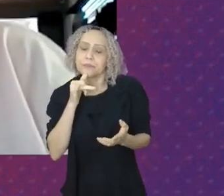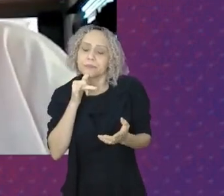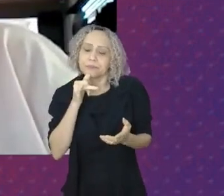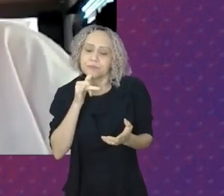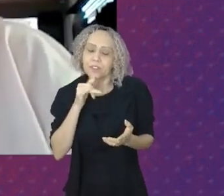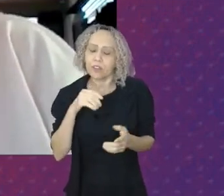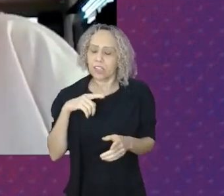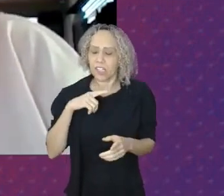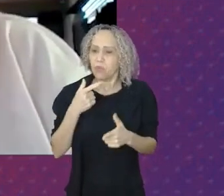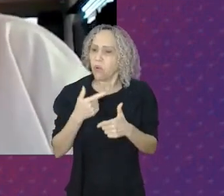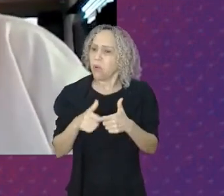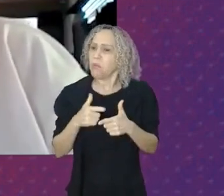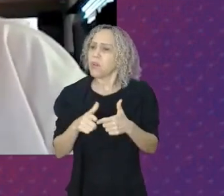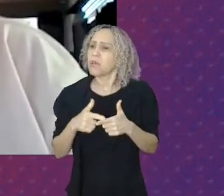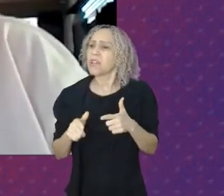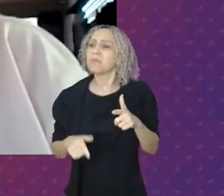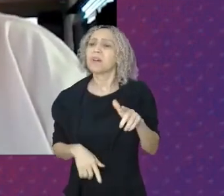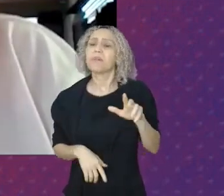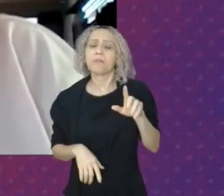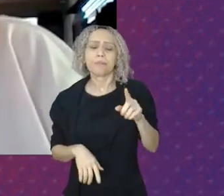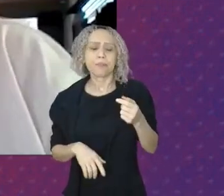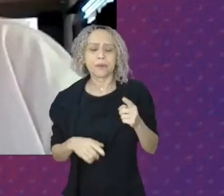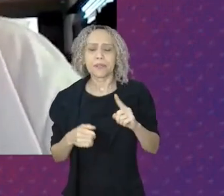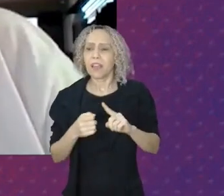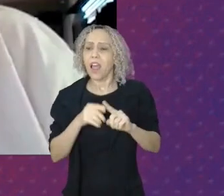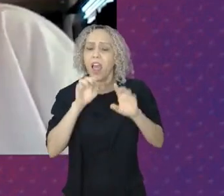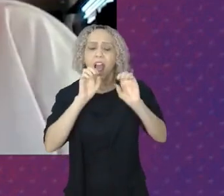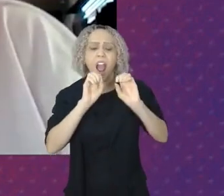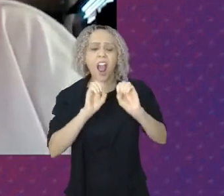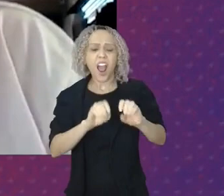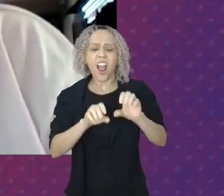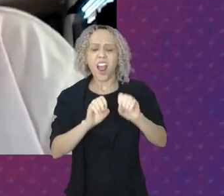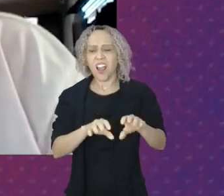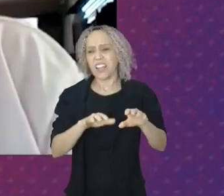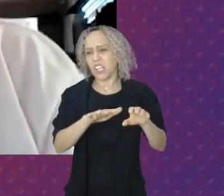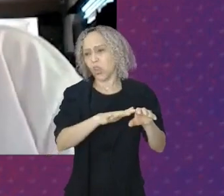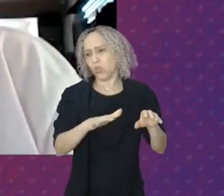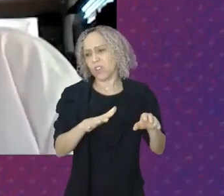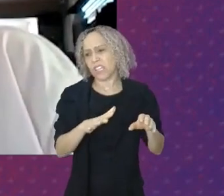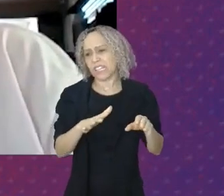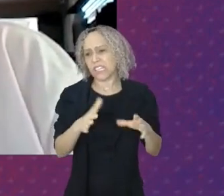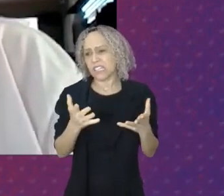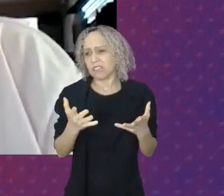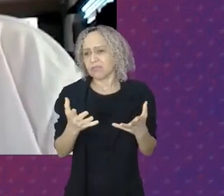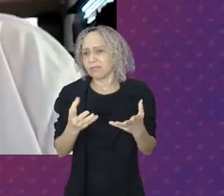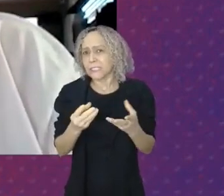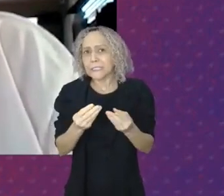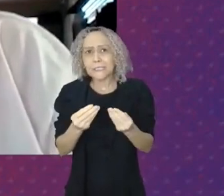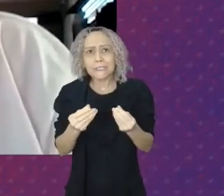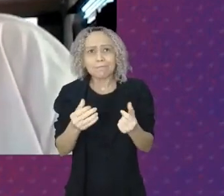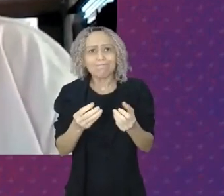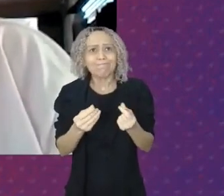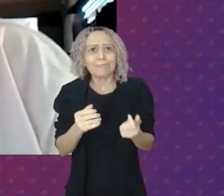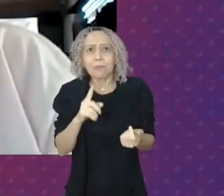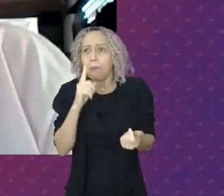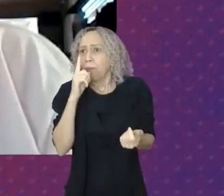grande. A educação hoje ela tem um vácuo muito grande nas suas políticas. A educação hoje ela